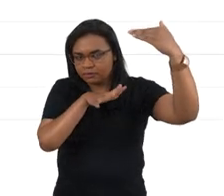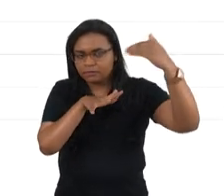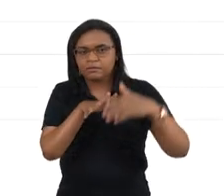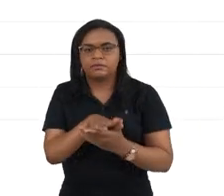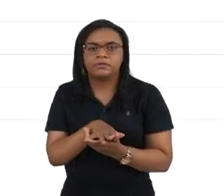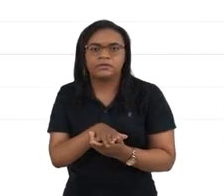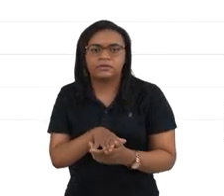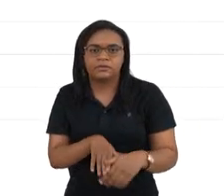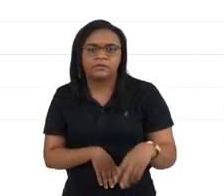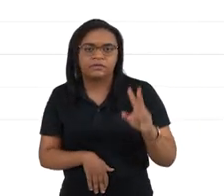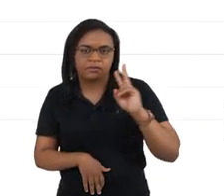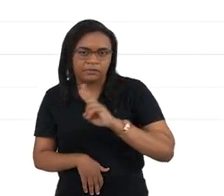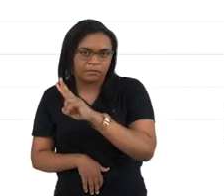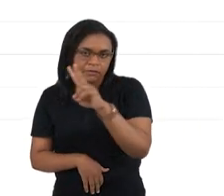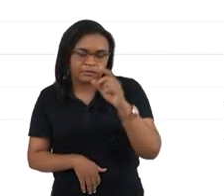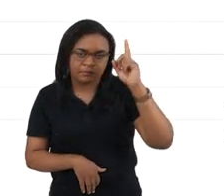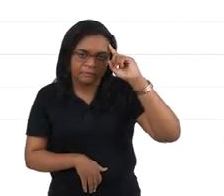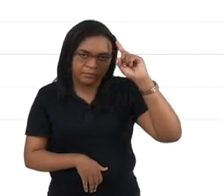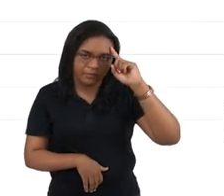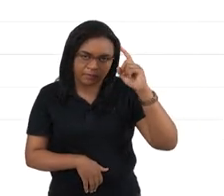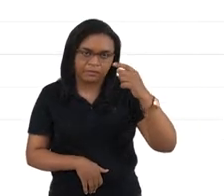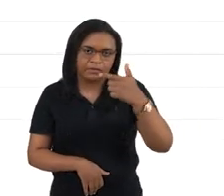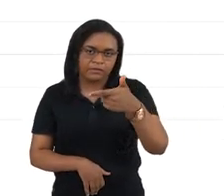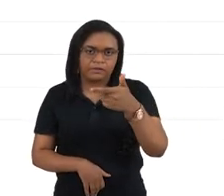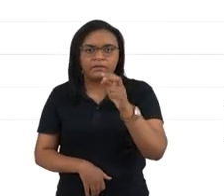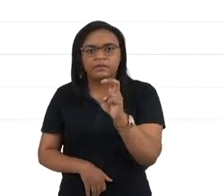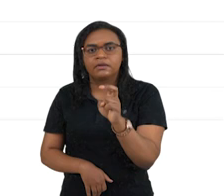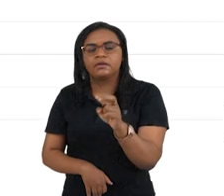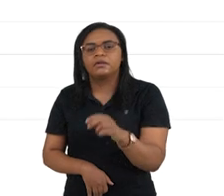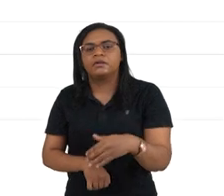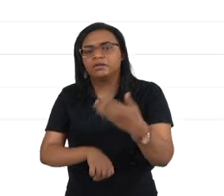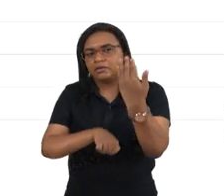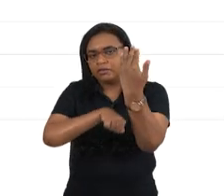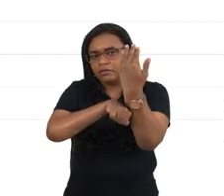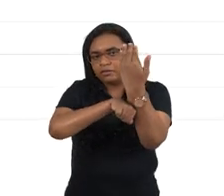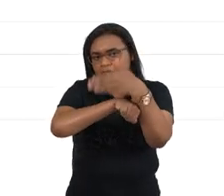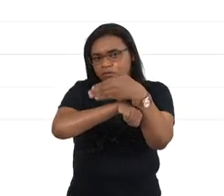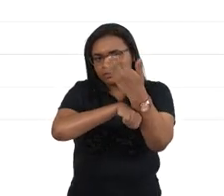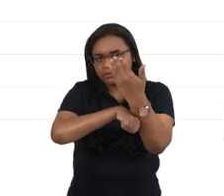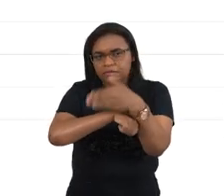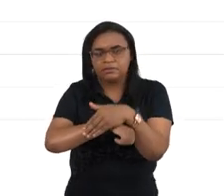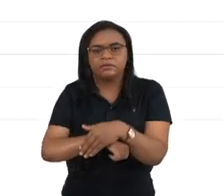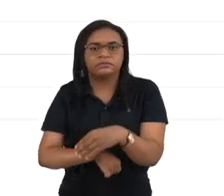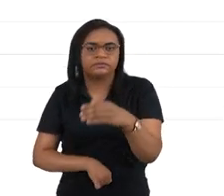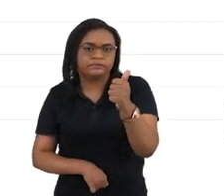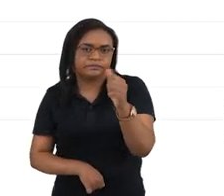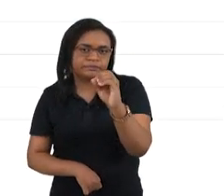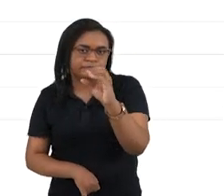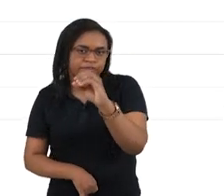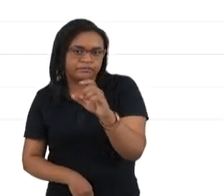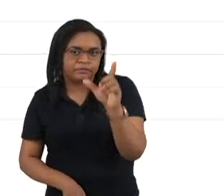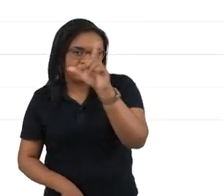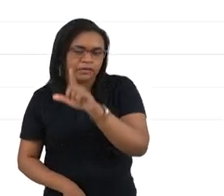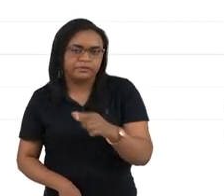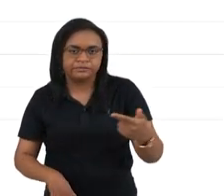ver dias, né? Ó, gente, 25 táxis consomem 1.000 litros de combustível em 30 dias.